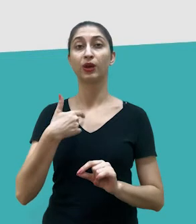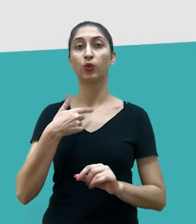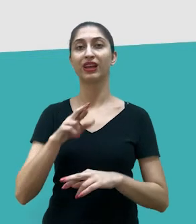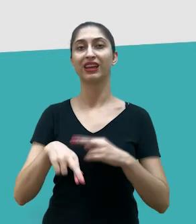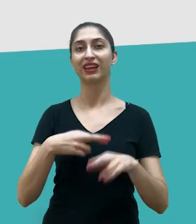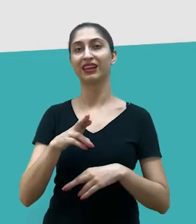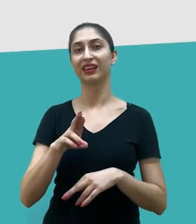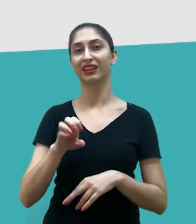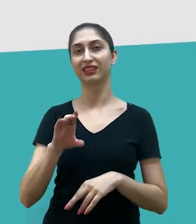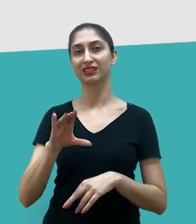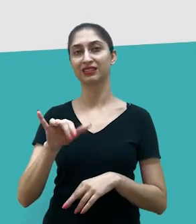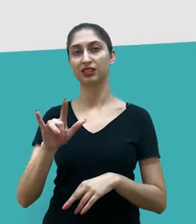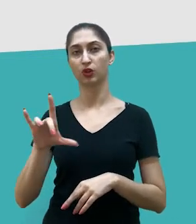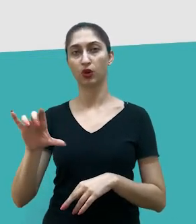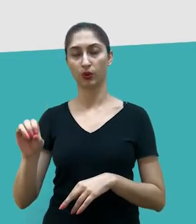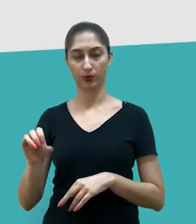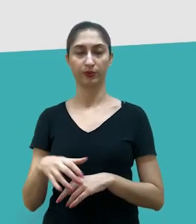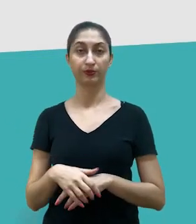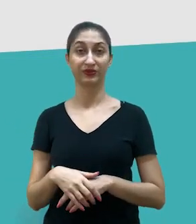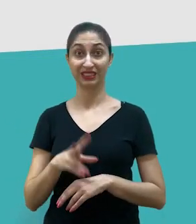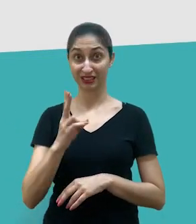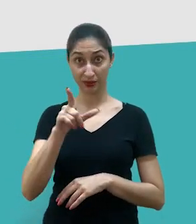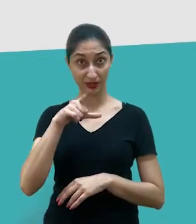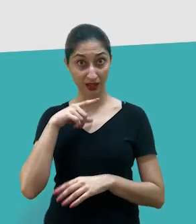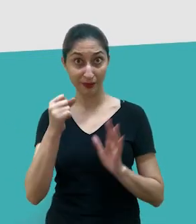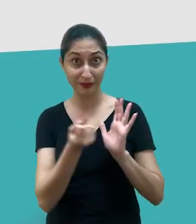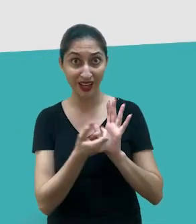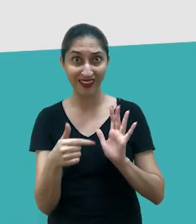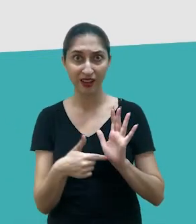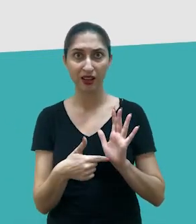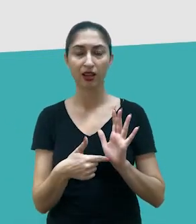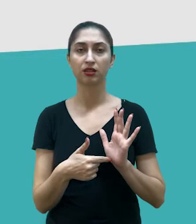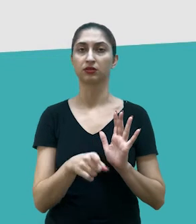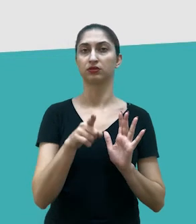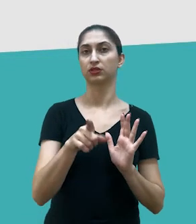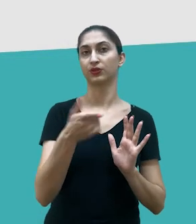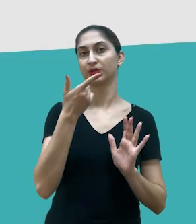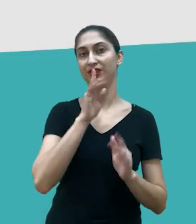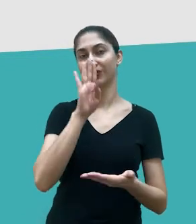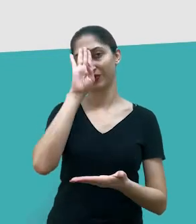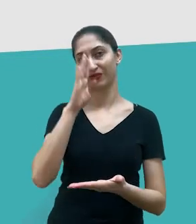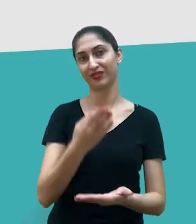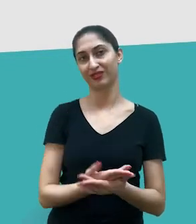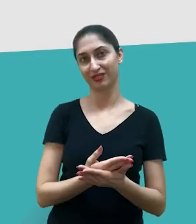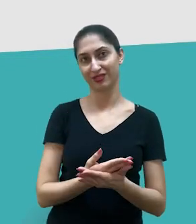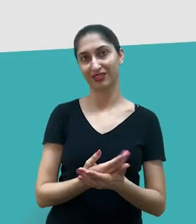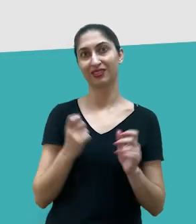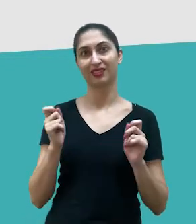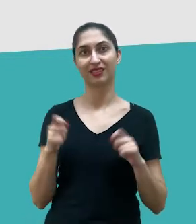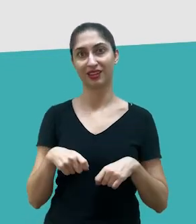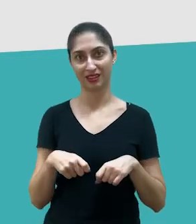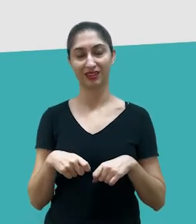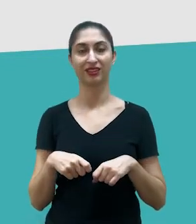Reciclo. Não é? E aí, quando esse selo aparece, a gente tem mais confiança